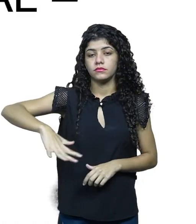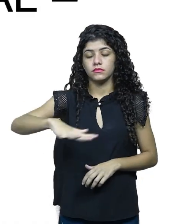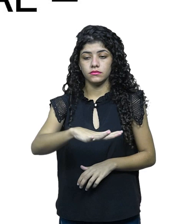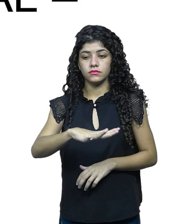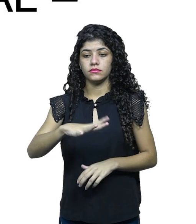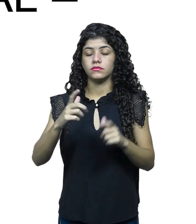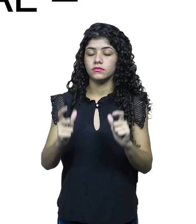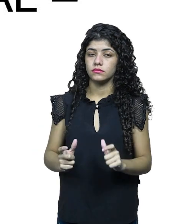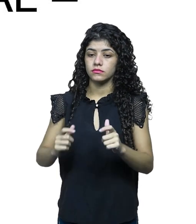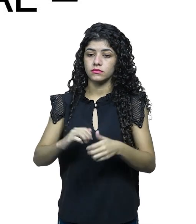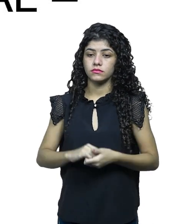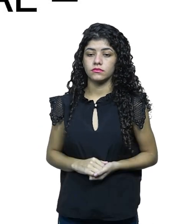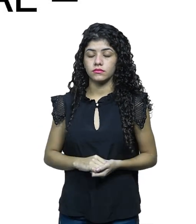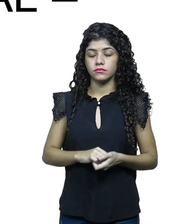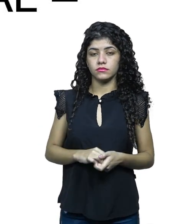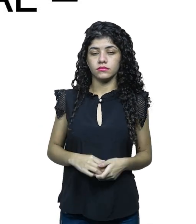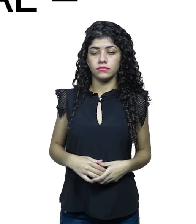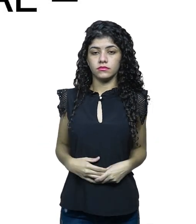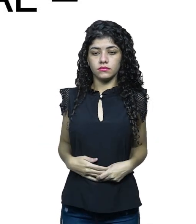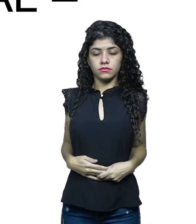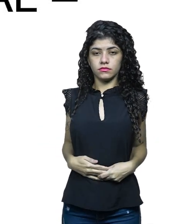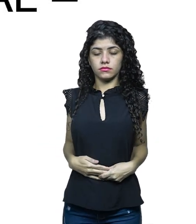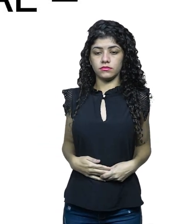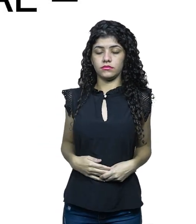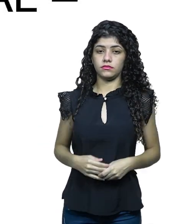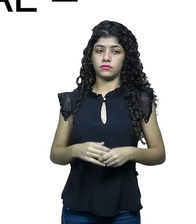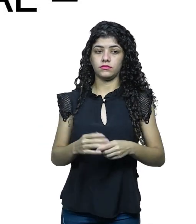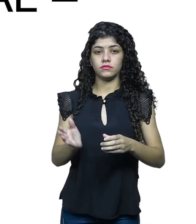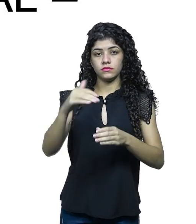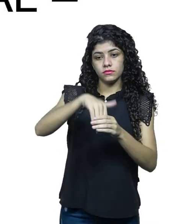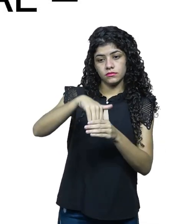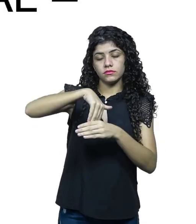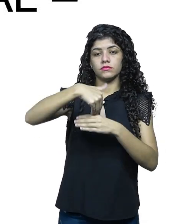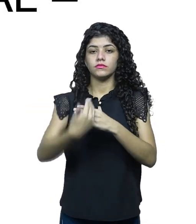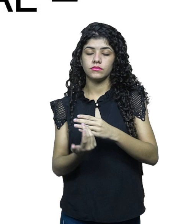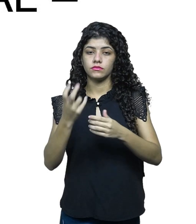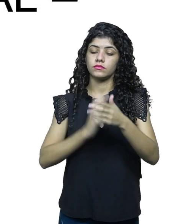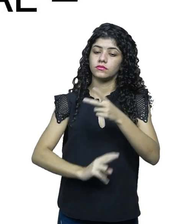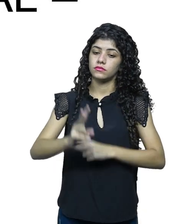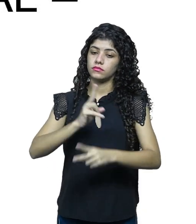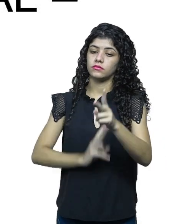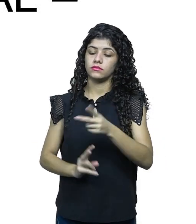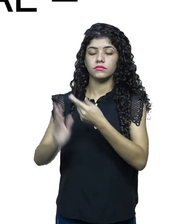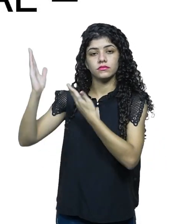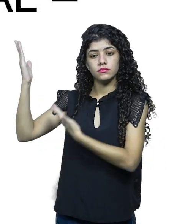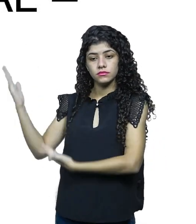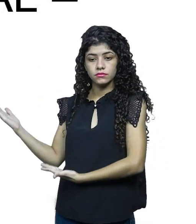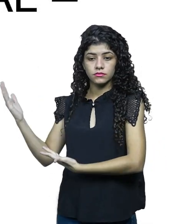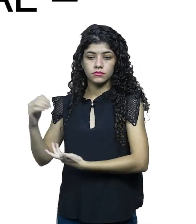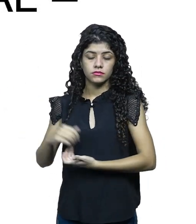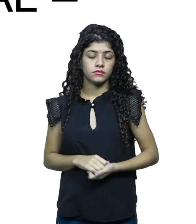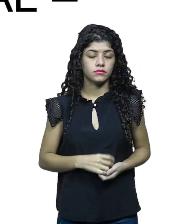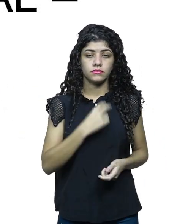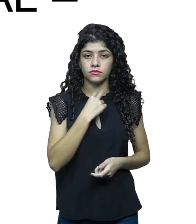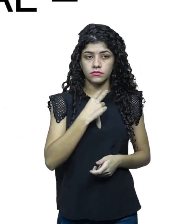parte 1 aí das regrinhas de cabeçalho. Externa e interna, sempre no começo do cabeçalho, em caixa alta, não pode